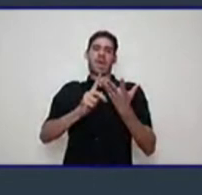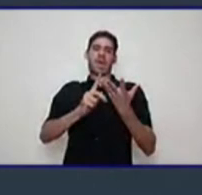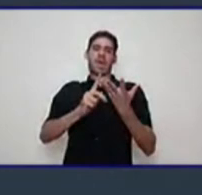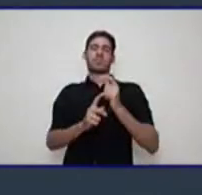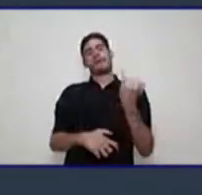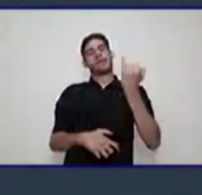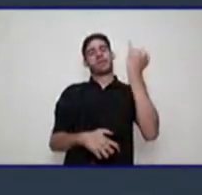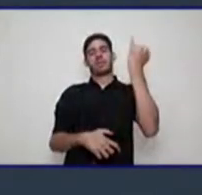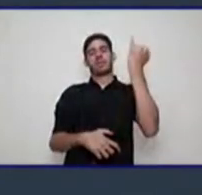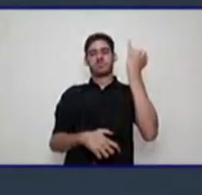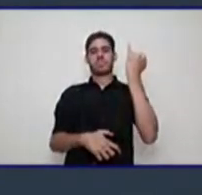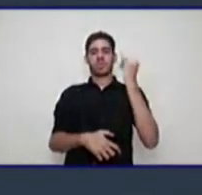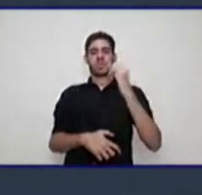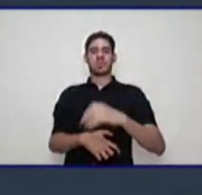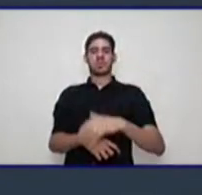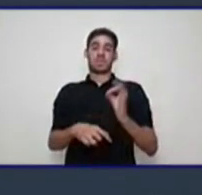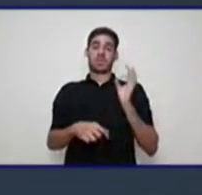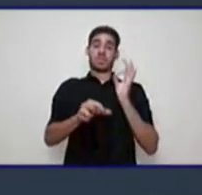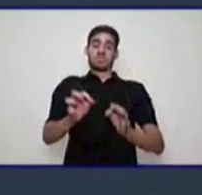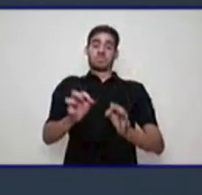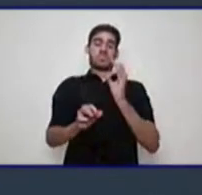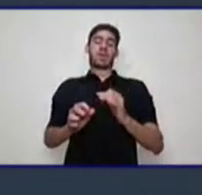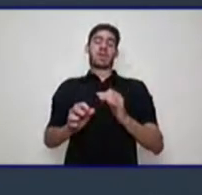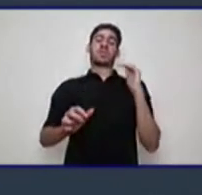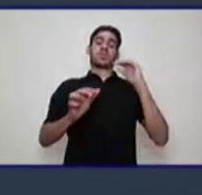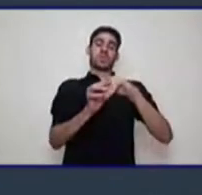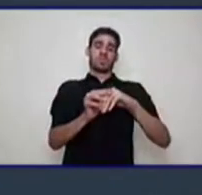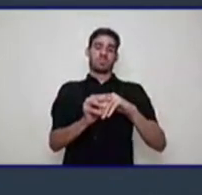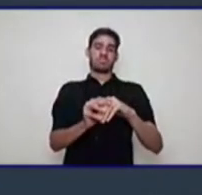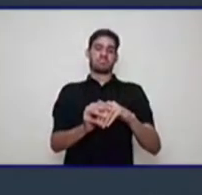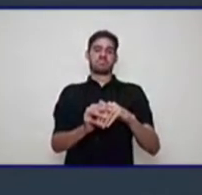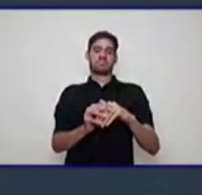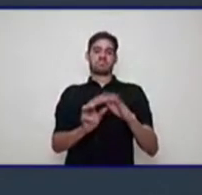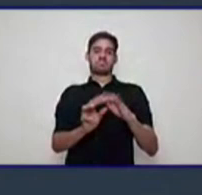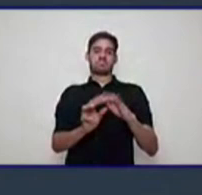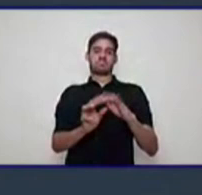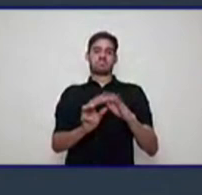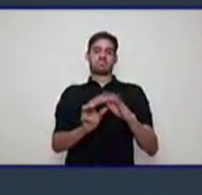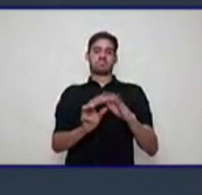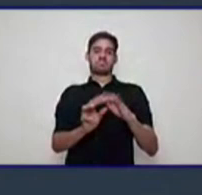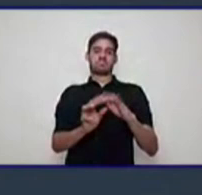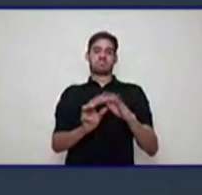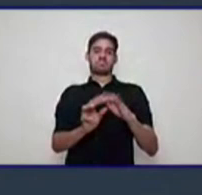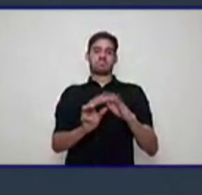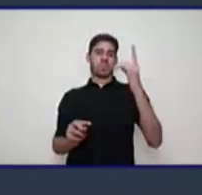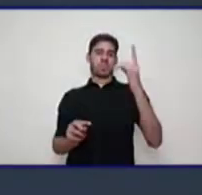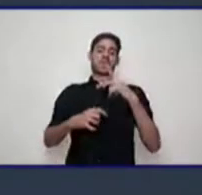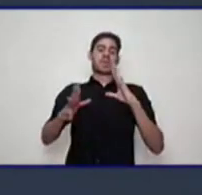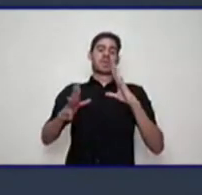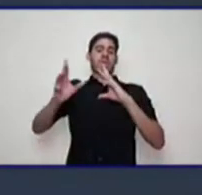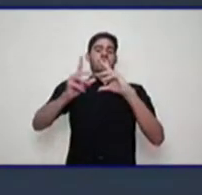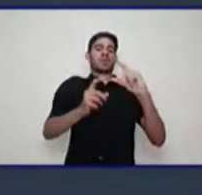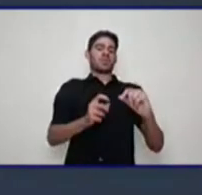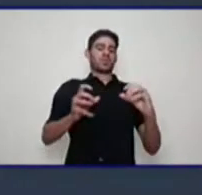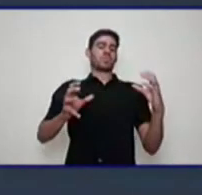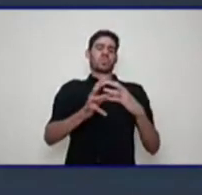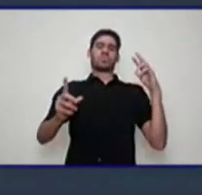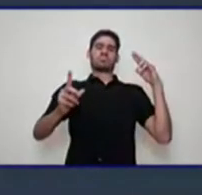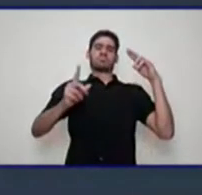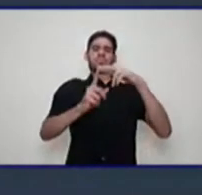imprescindível para que a Justiça Eleitoral não estenda sua competência a toda lide referente